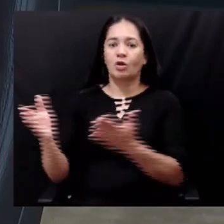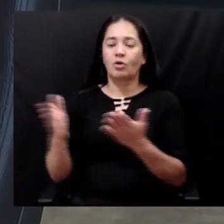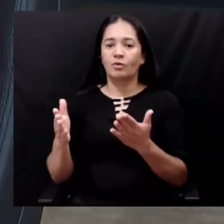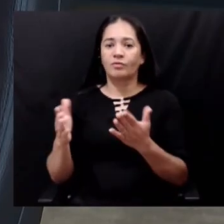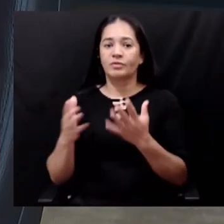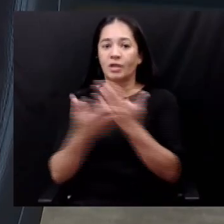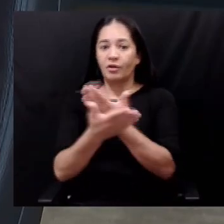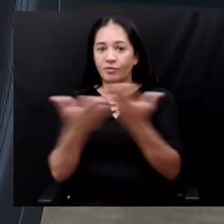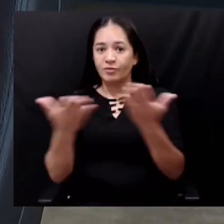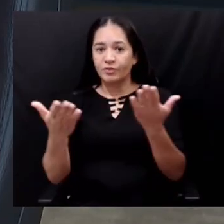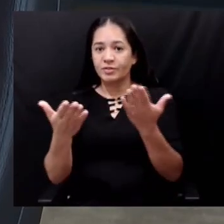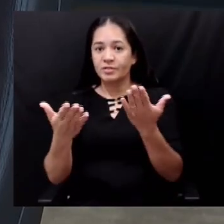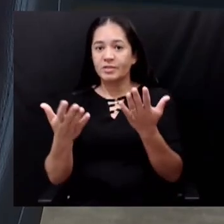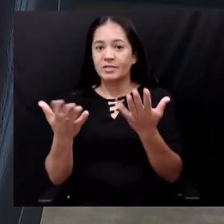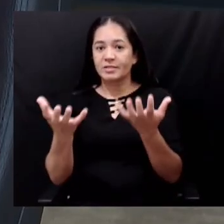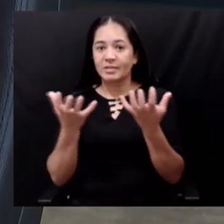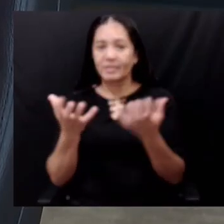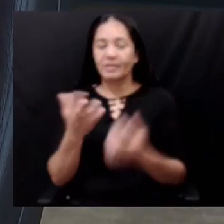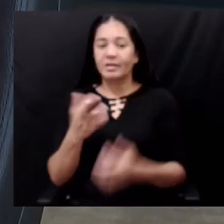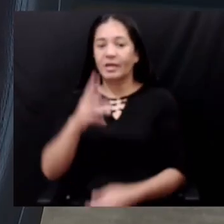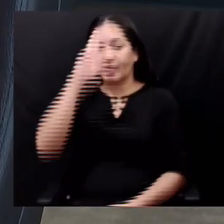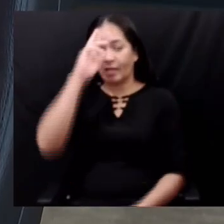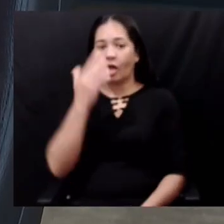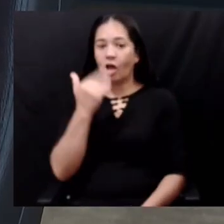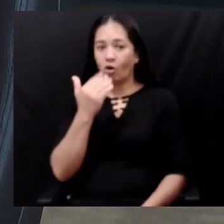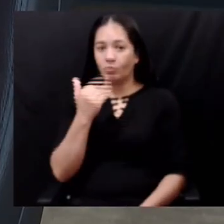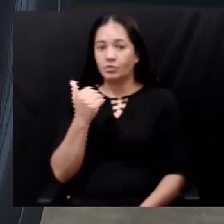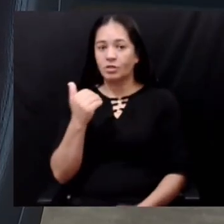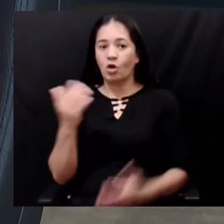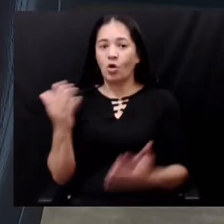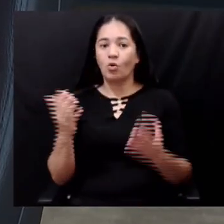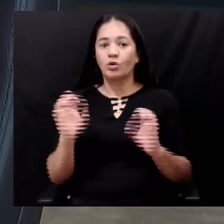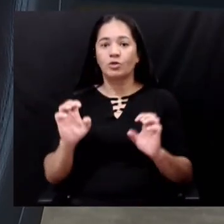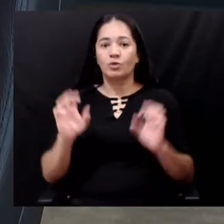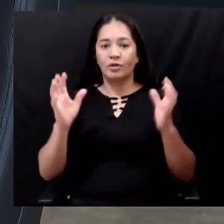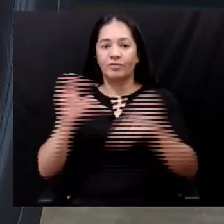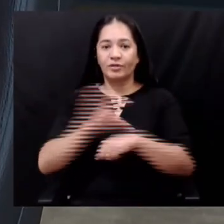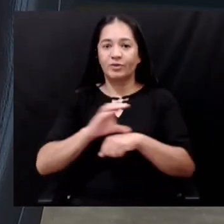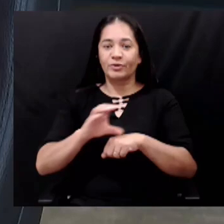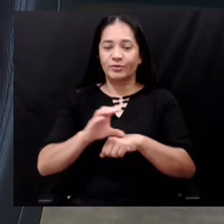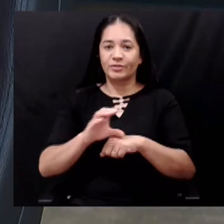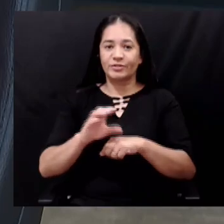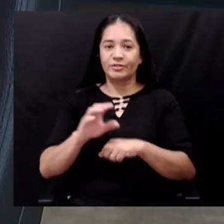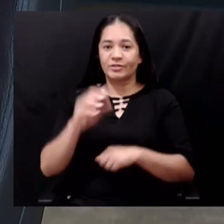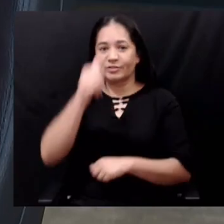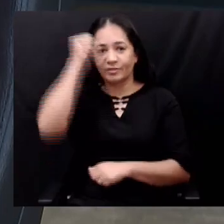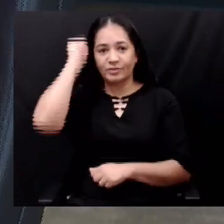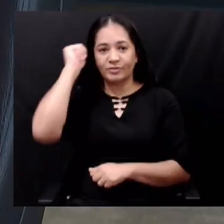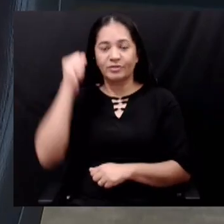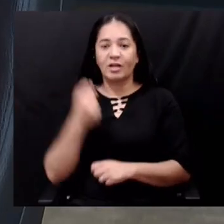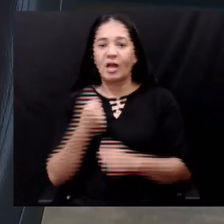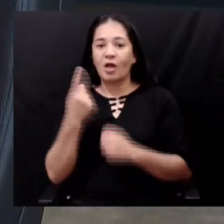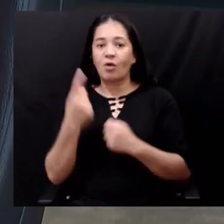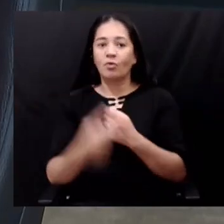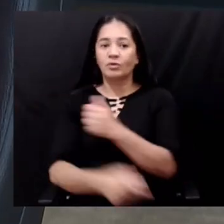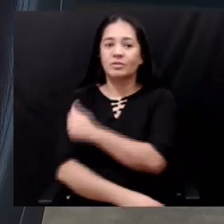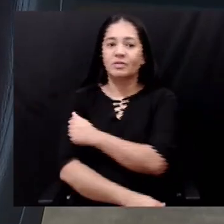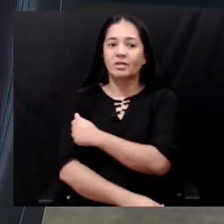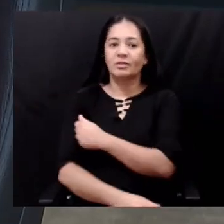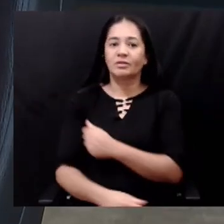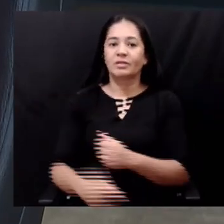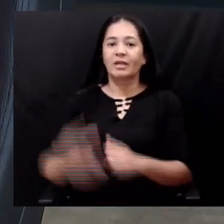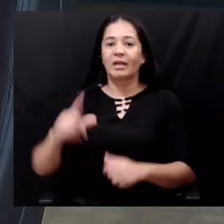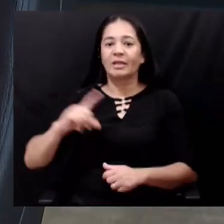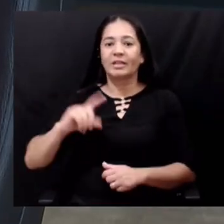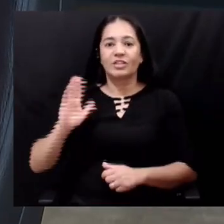um evento hoje com todos os cursinhos, e pré-vestibular e pré-vestibulinhos. E alguns alunos faltaram, a refeição já está paga.